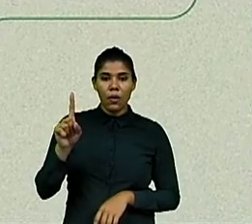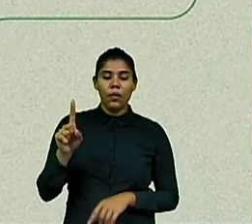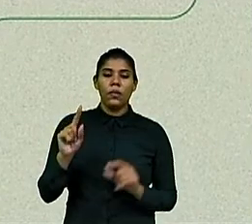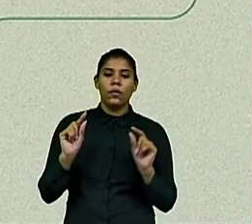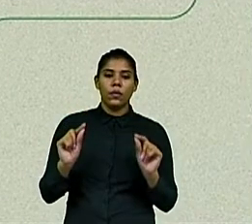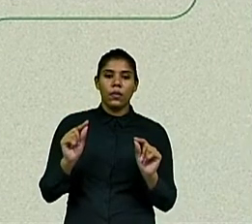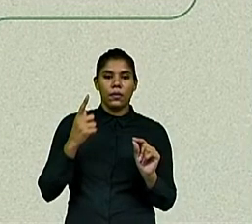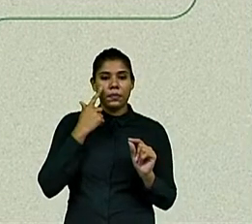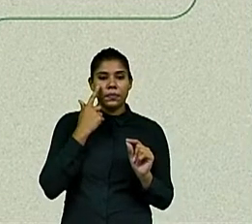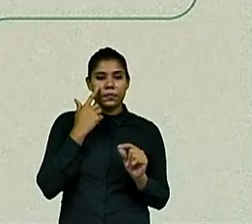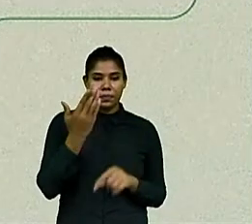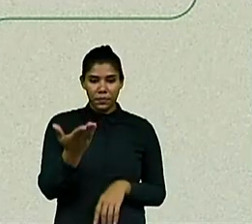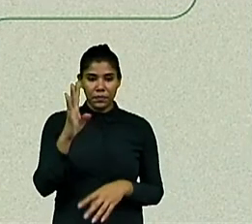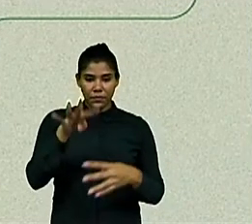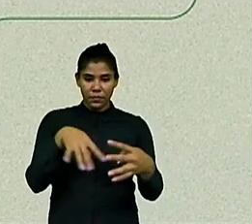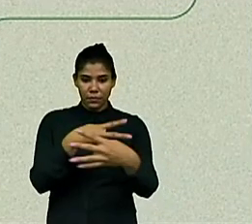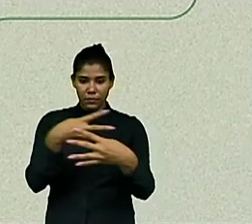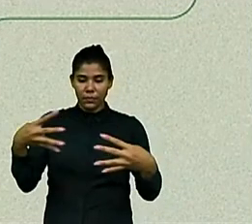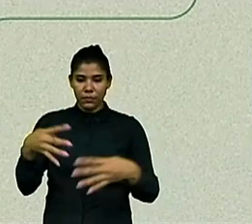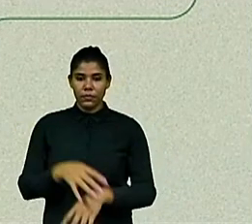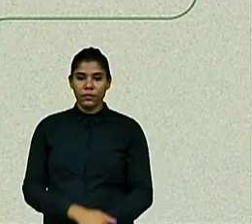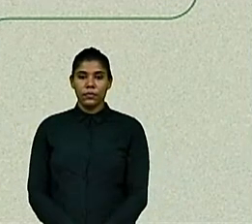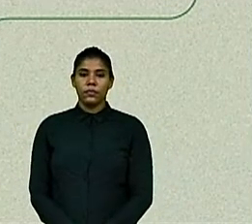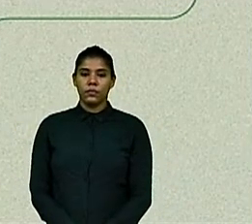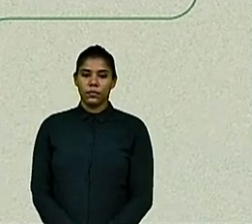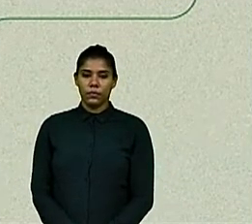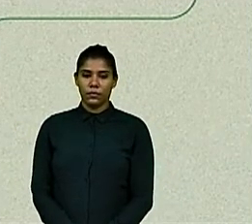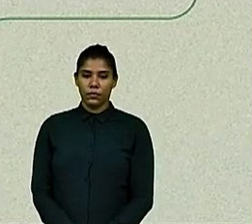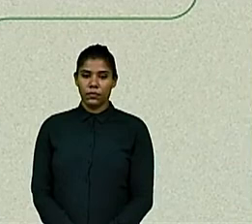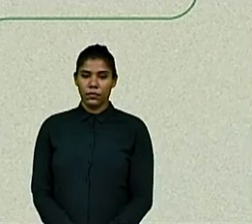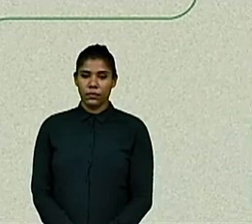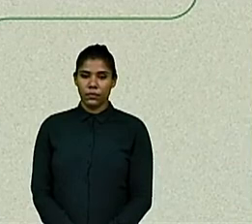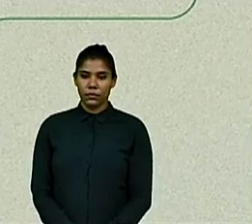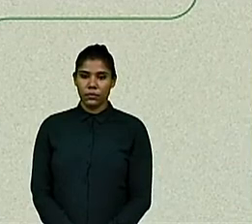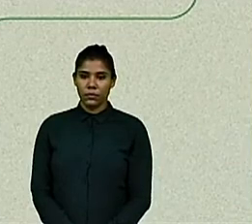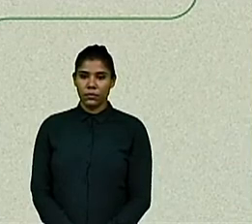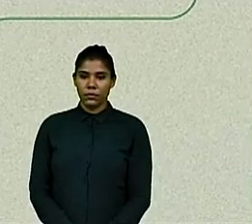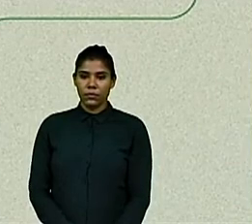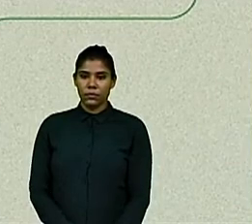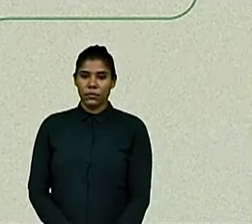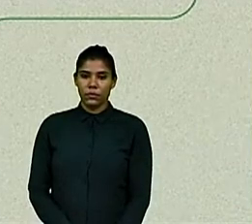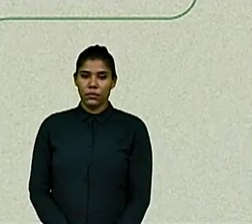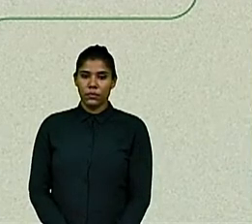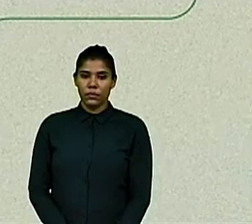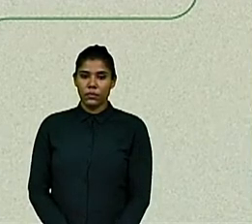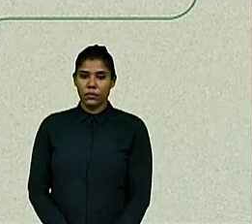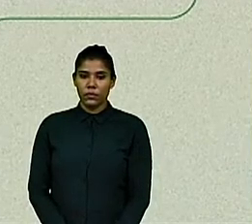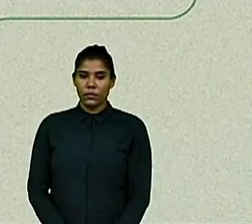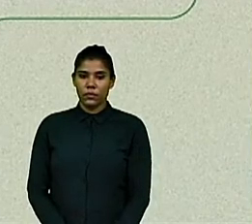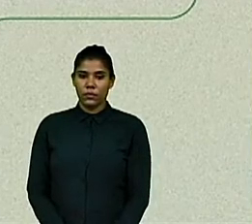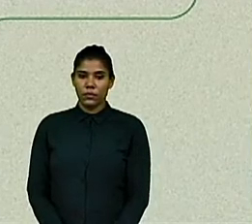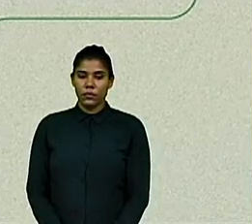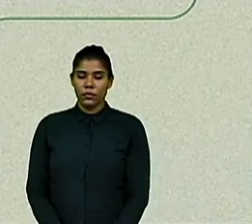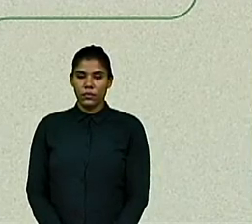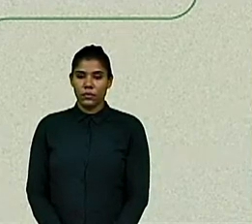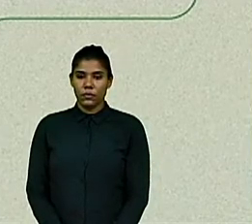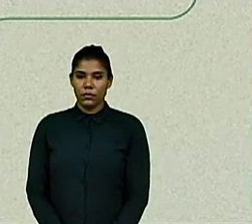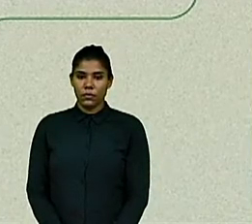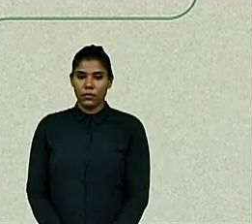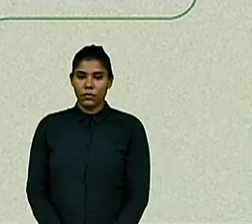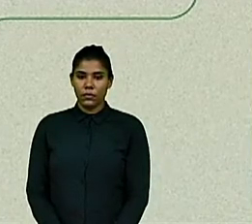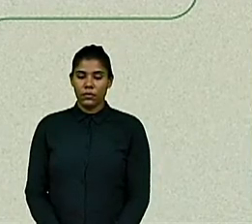propagação na horizontal e a onda transversal que é oscilação e a propagação de